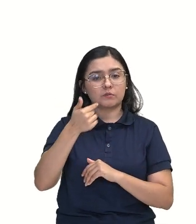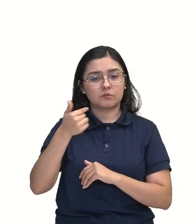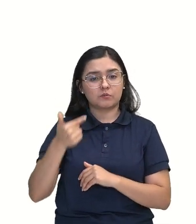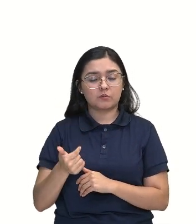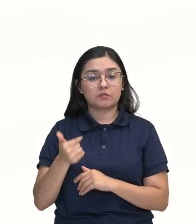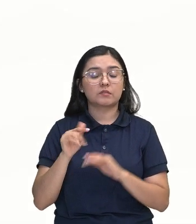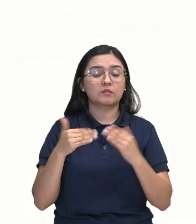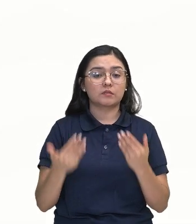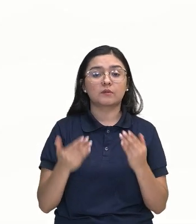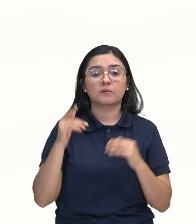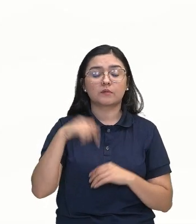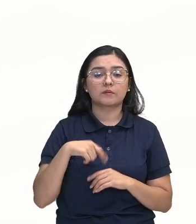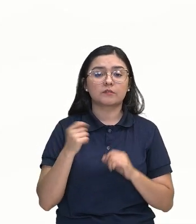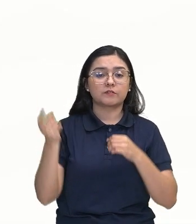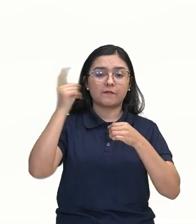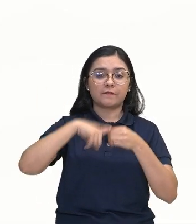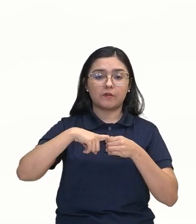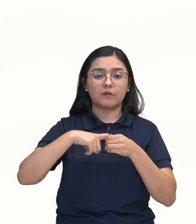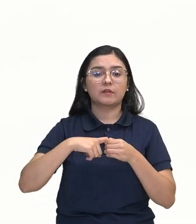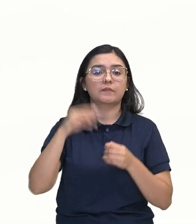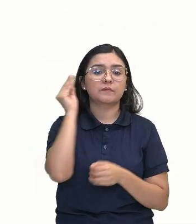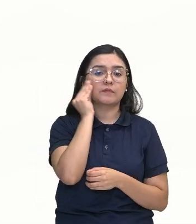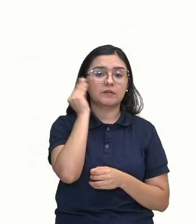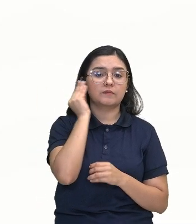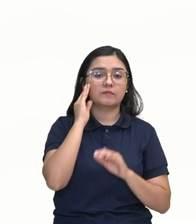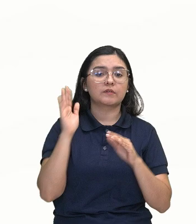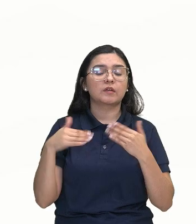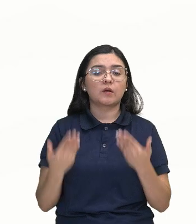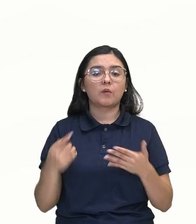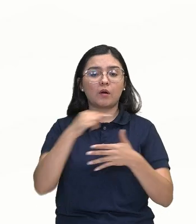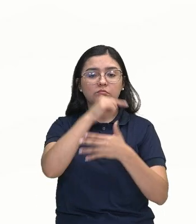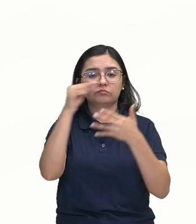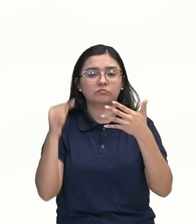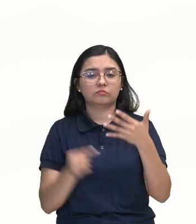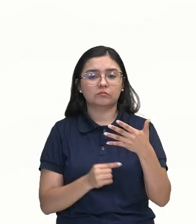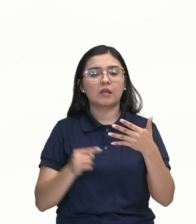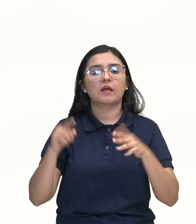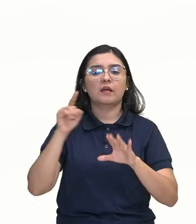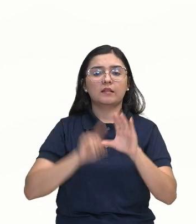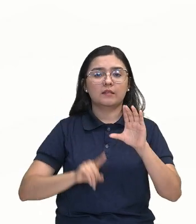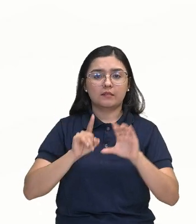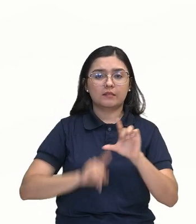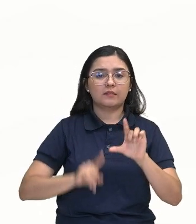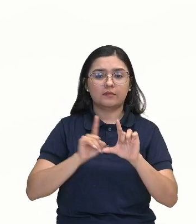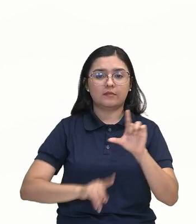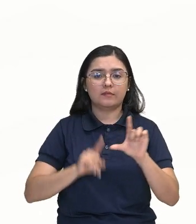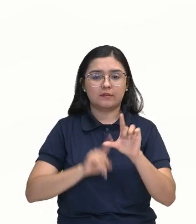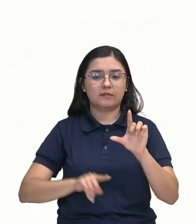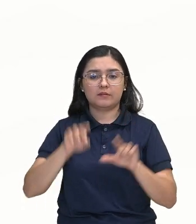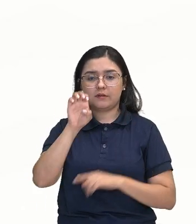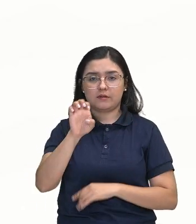nesse caso, a gente volta aqui para a questão e a gente consegue verificar que a nossa resposta correta